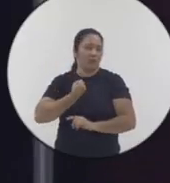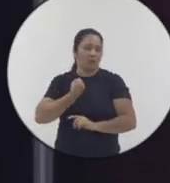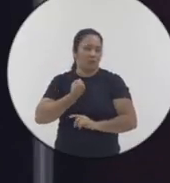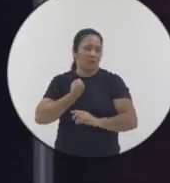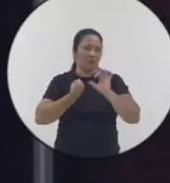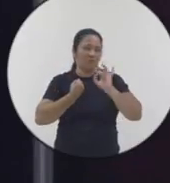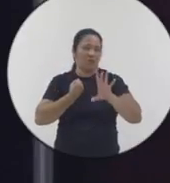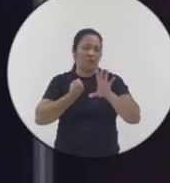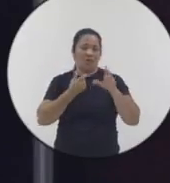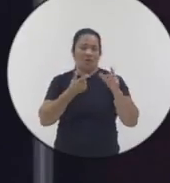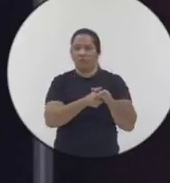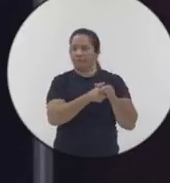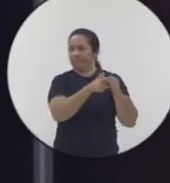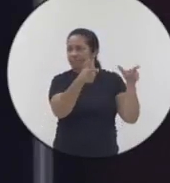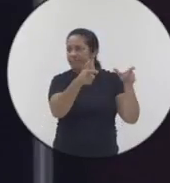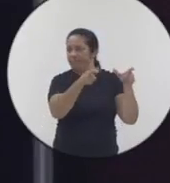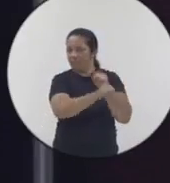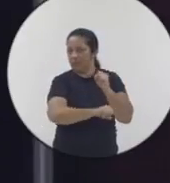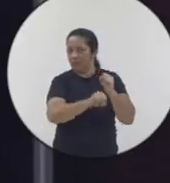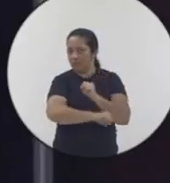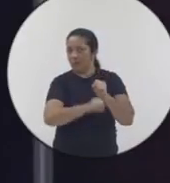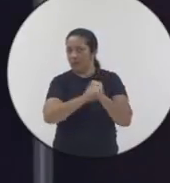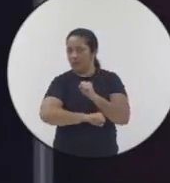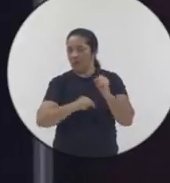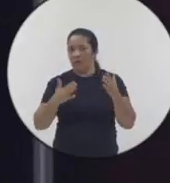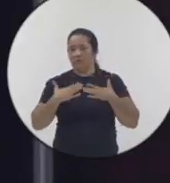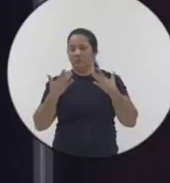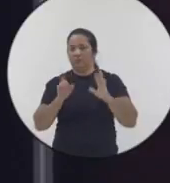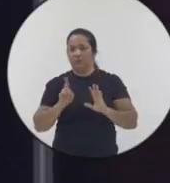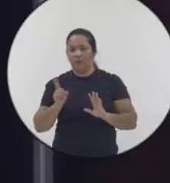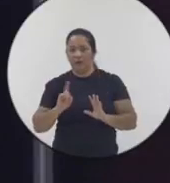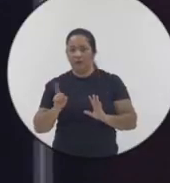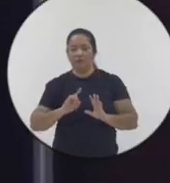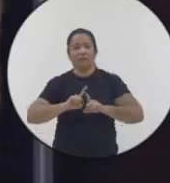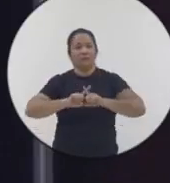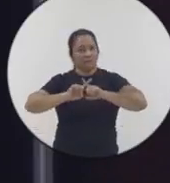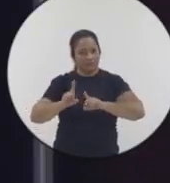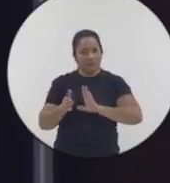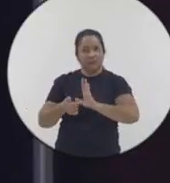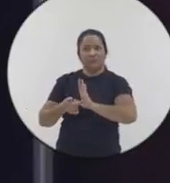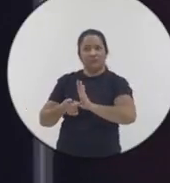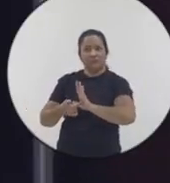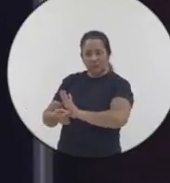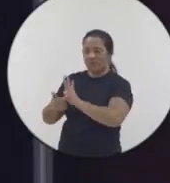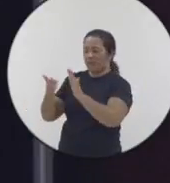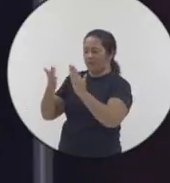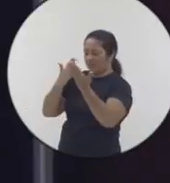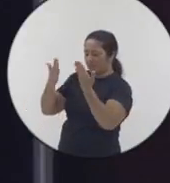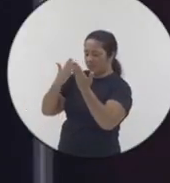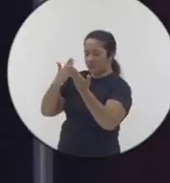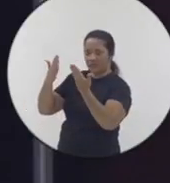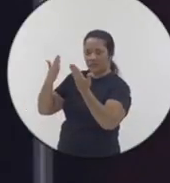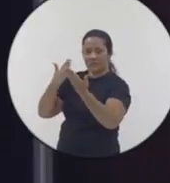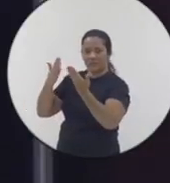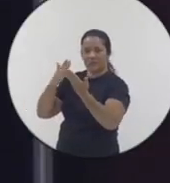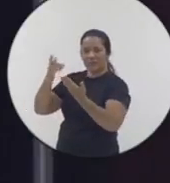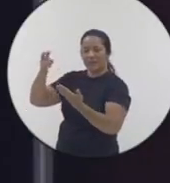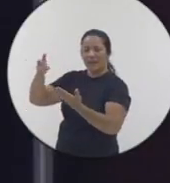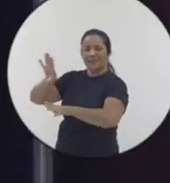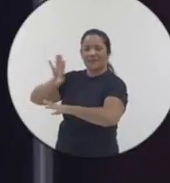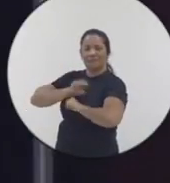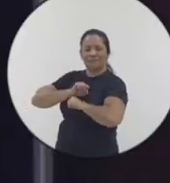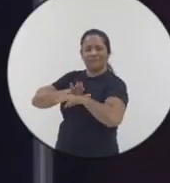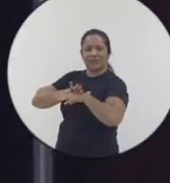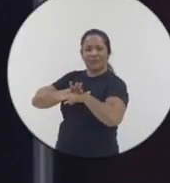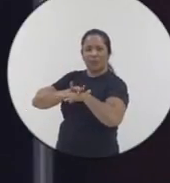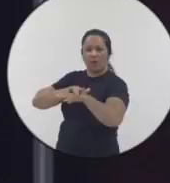de violações, de assassinato que assustam. E para aqui, para a psicologia, a gente tem que chamar eles para um outro campo. É esse adoecimento mental que é